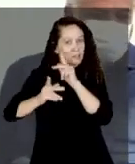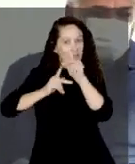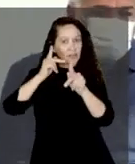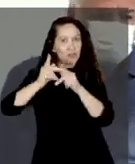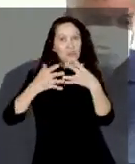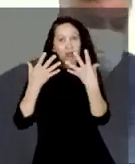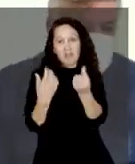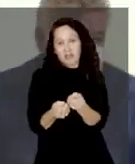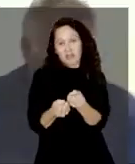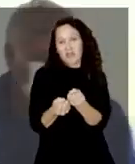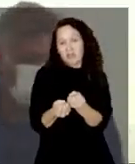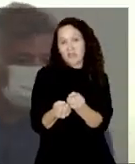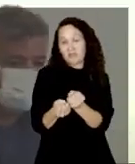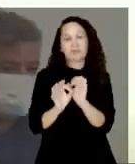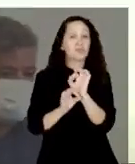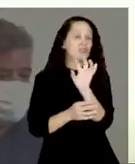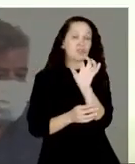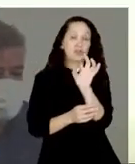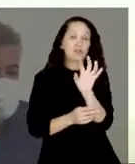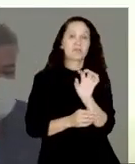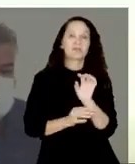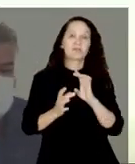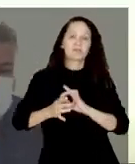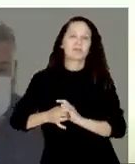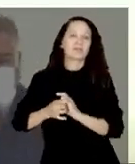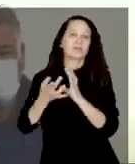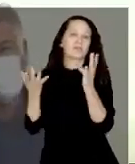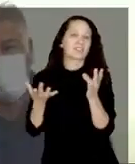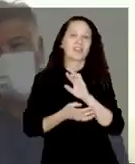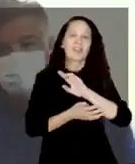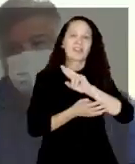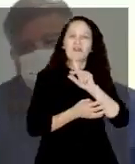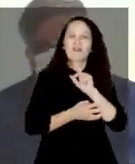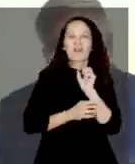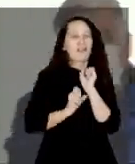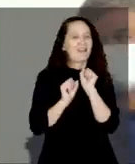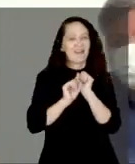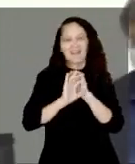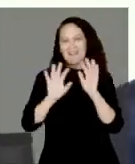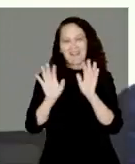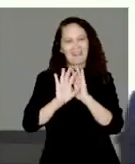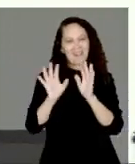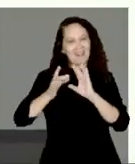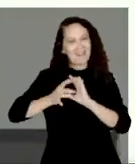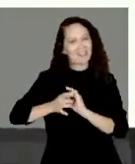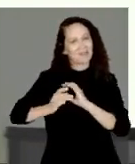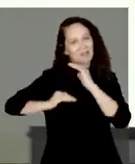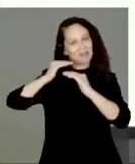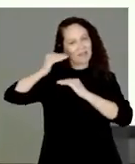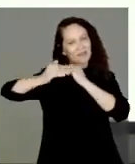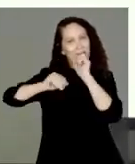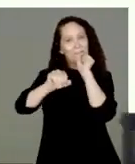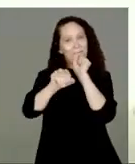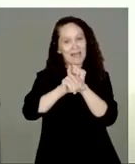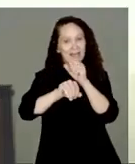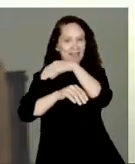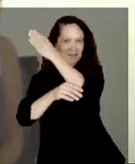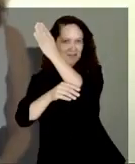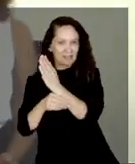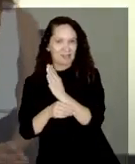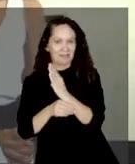E a elite brasileira, esse dia eu estava dizendo numa entrevista, a elite brasileira que fica